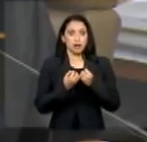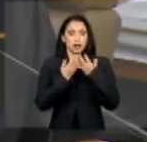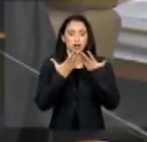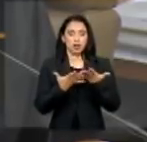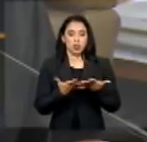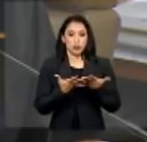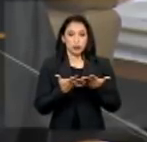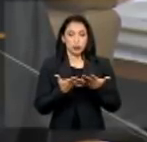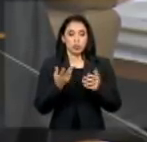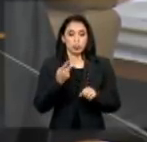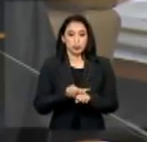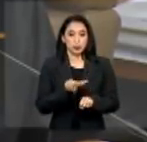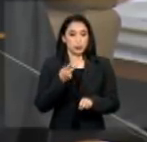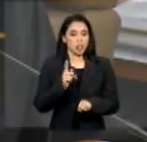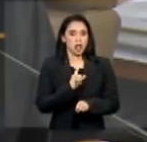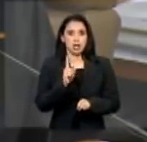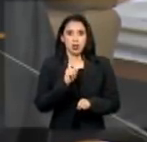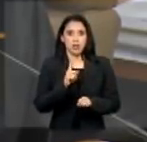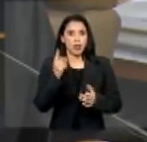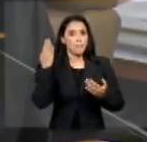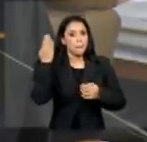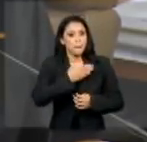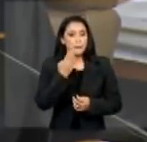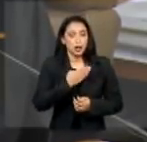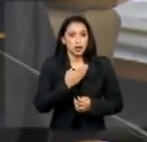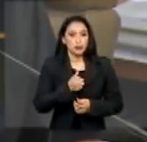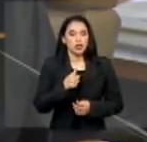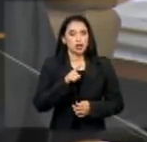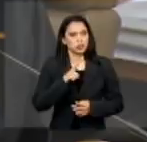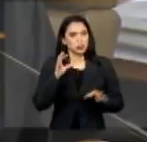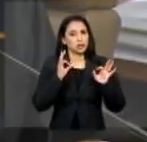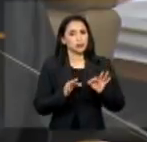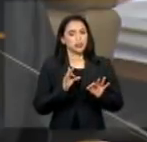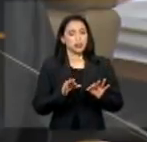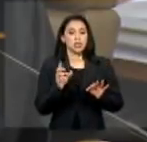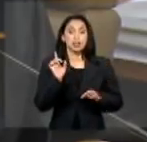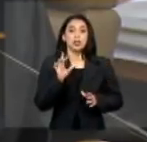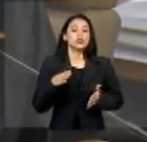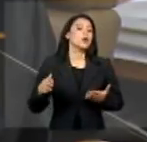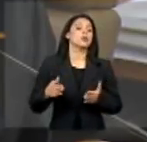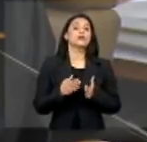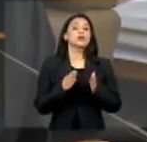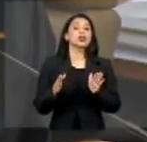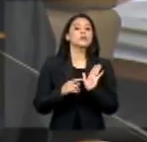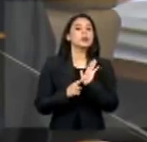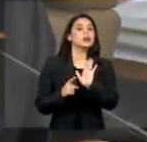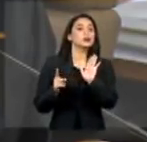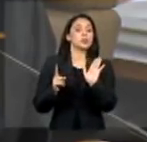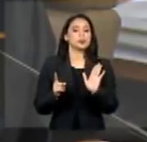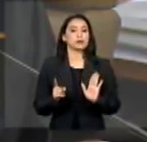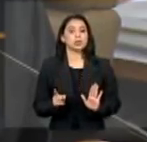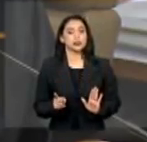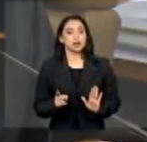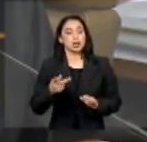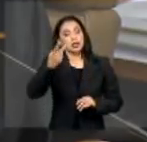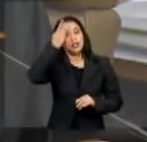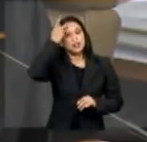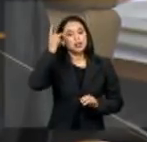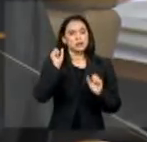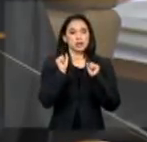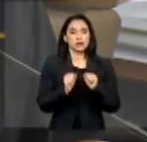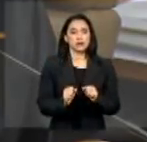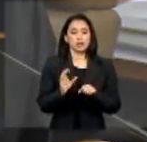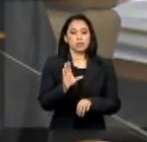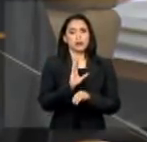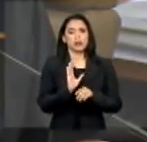prova estou absolutamente convencido de que apenas um caminho um instrumento para que a pessoa possa colaborar